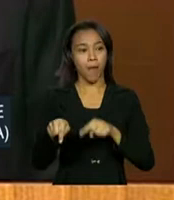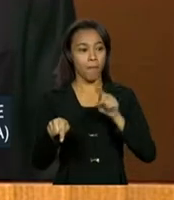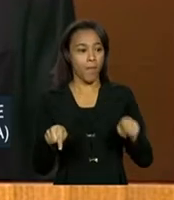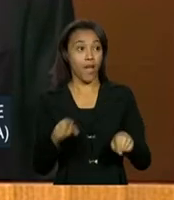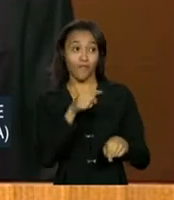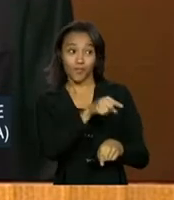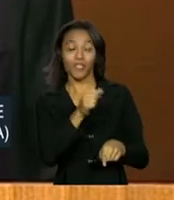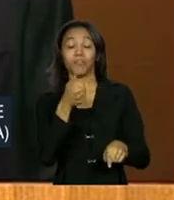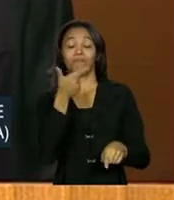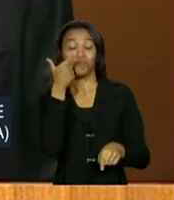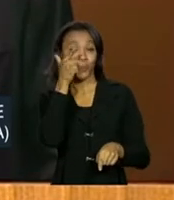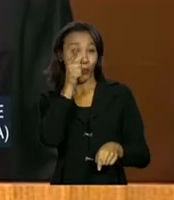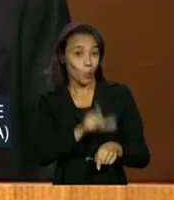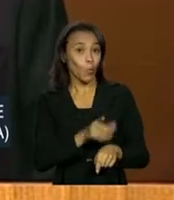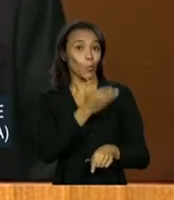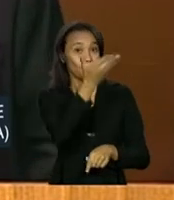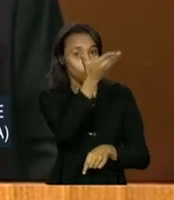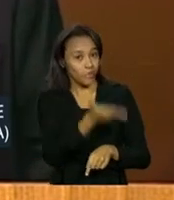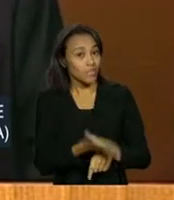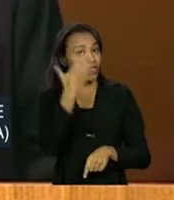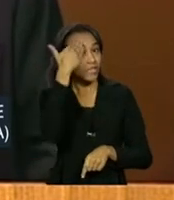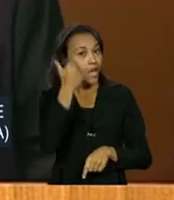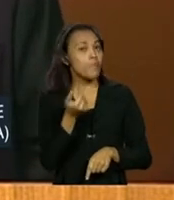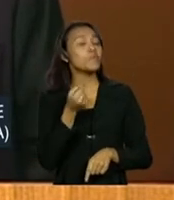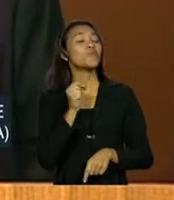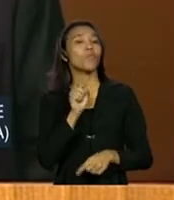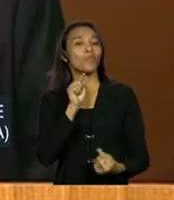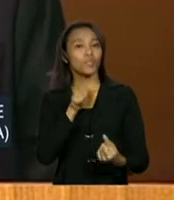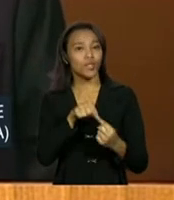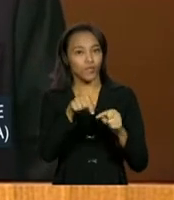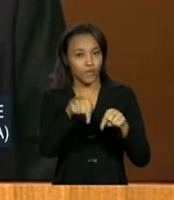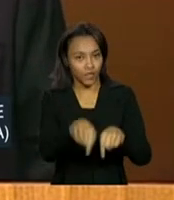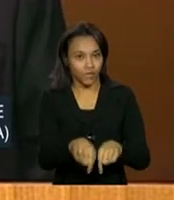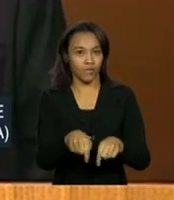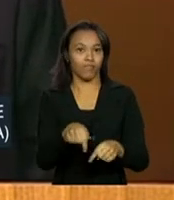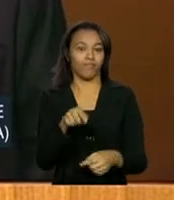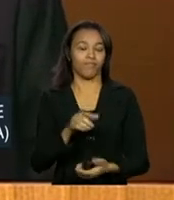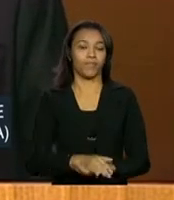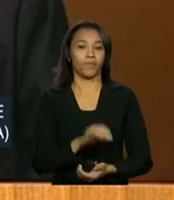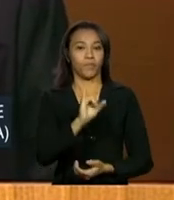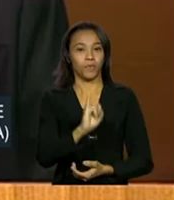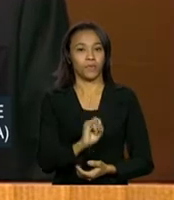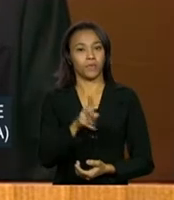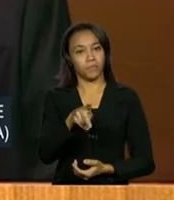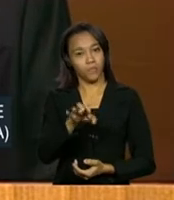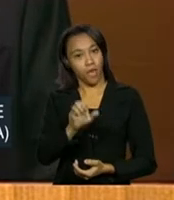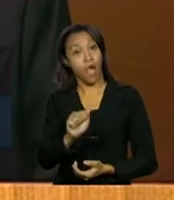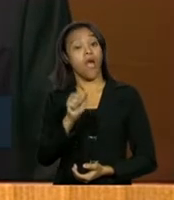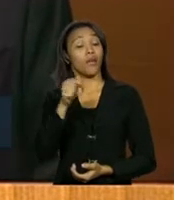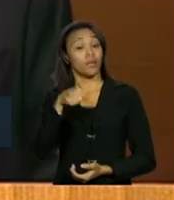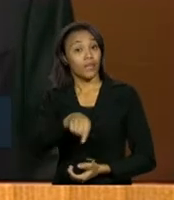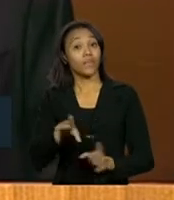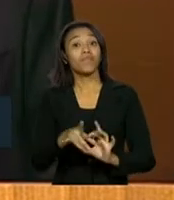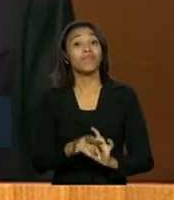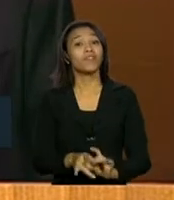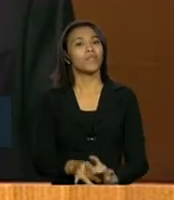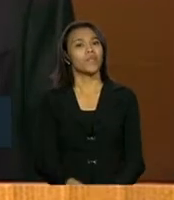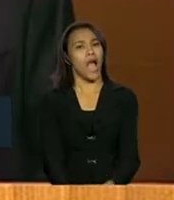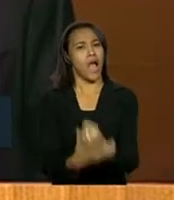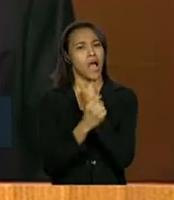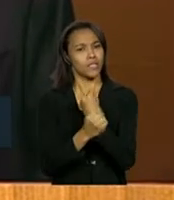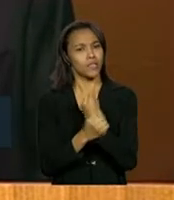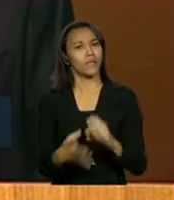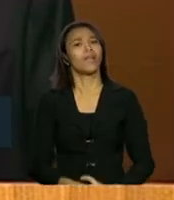avançou nessa definição. O IPEA, ele tem que preservar a liberdade